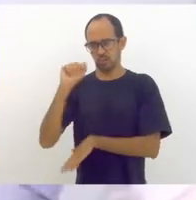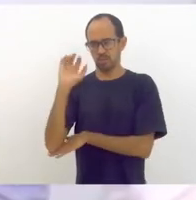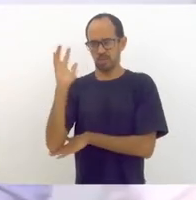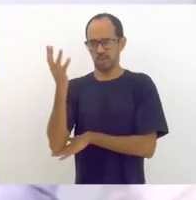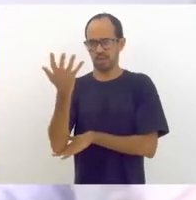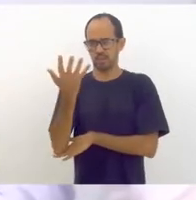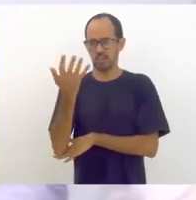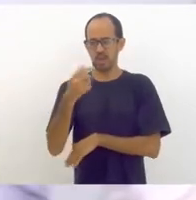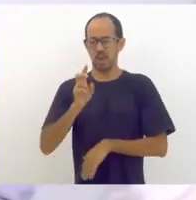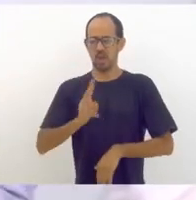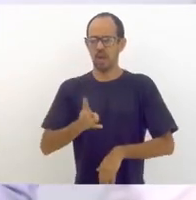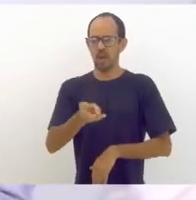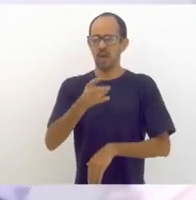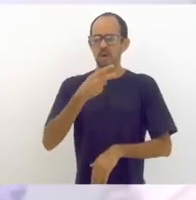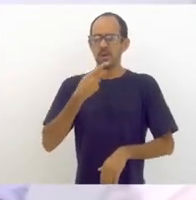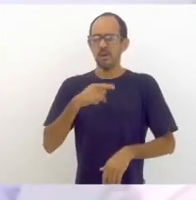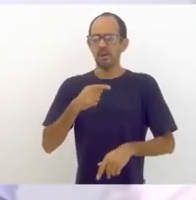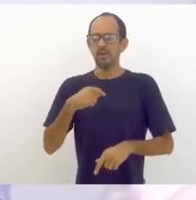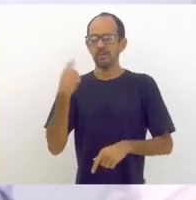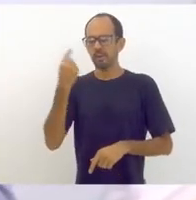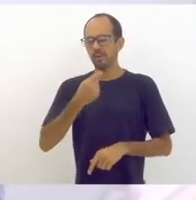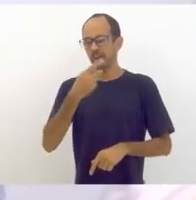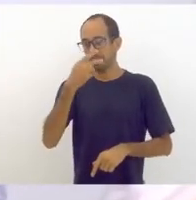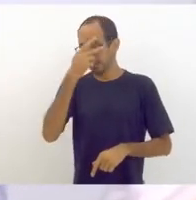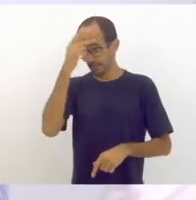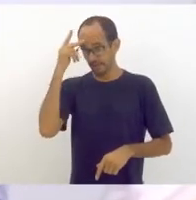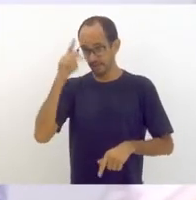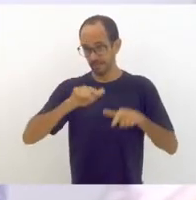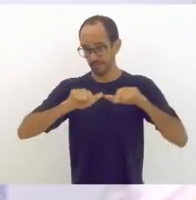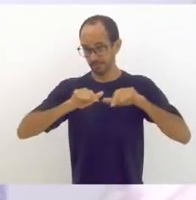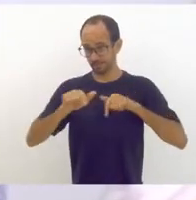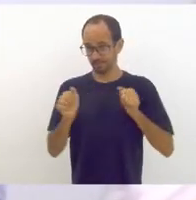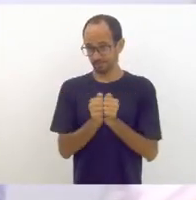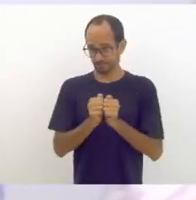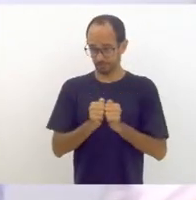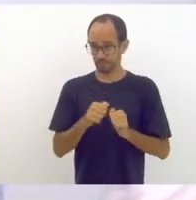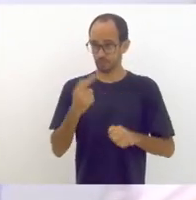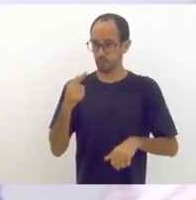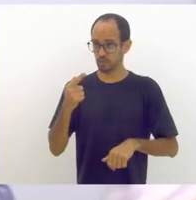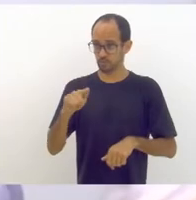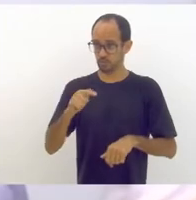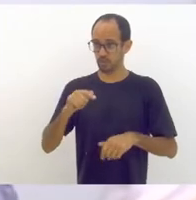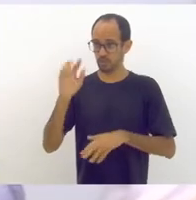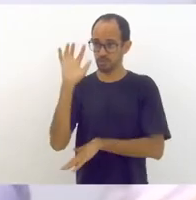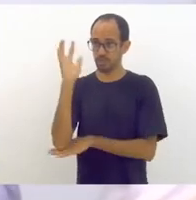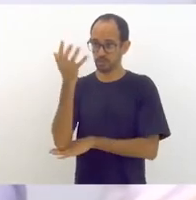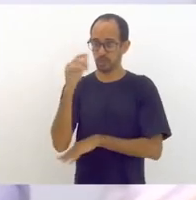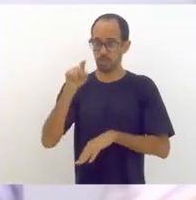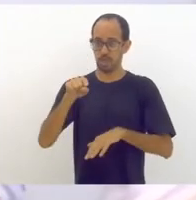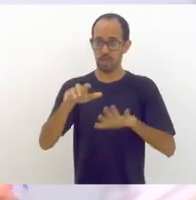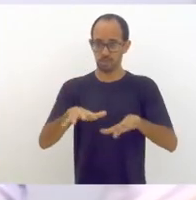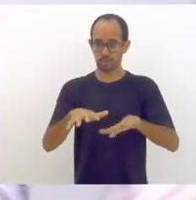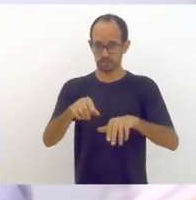falava aqui para as pessoas que trabalhavam comigo, eu acho que a grande função do gestor ambiental é justamente essa, é administrar os conflitos, né,